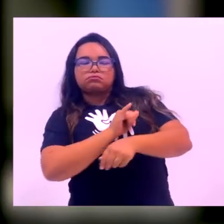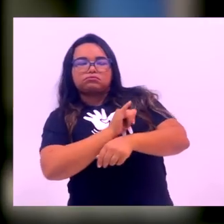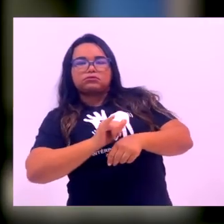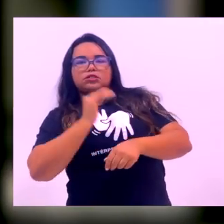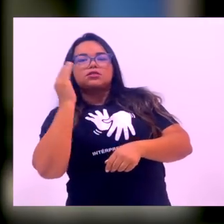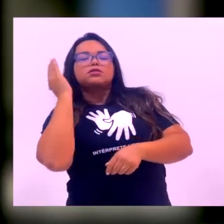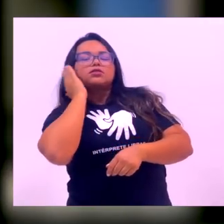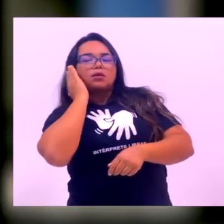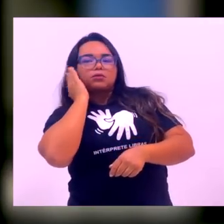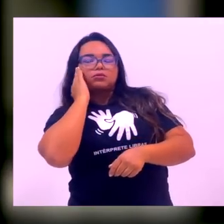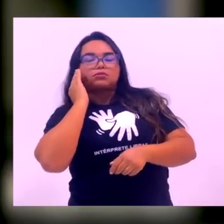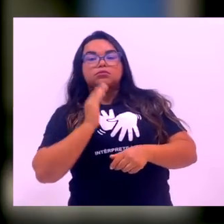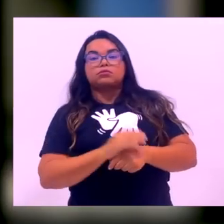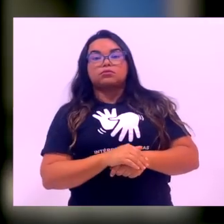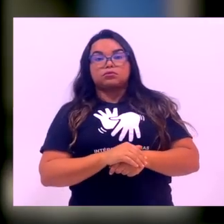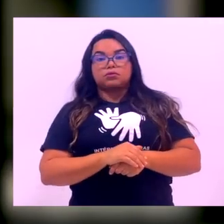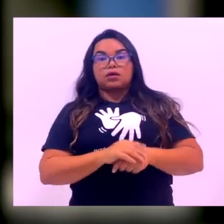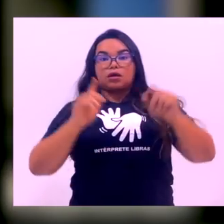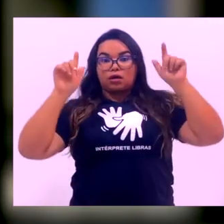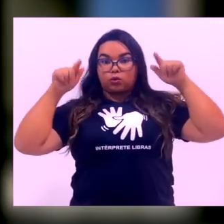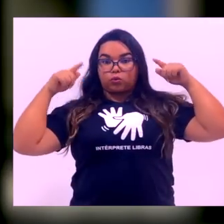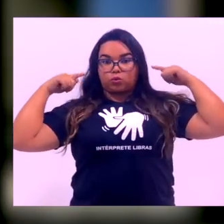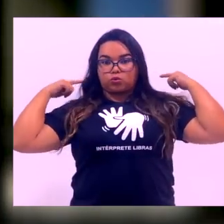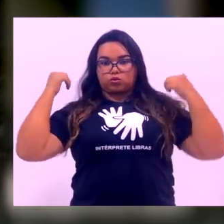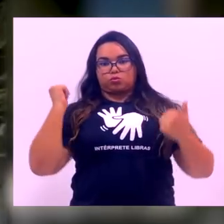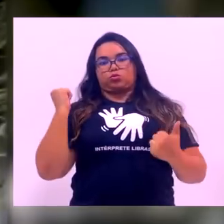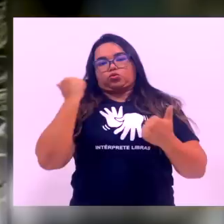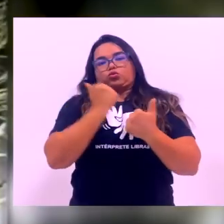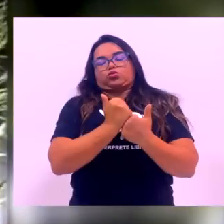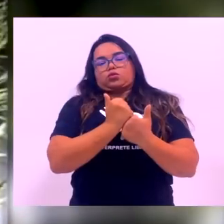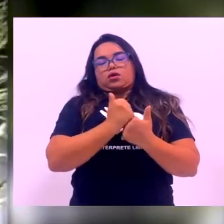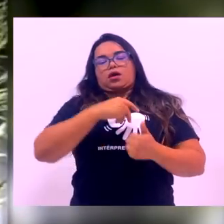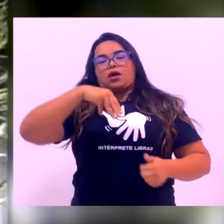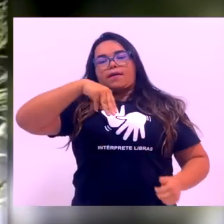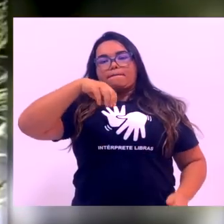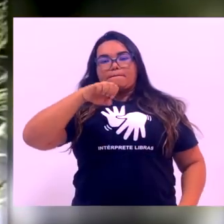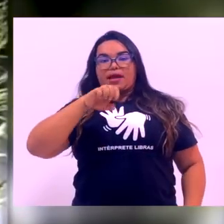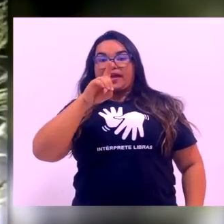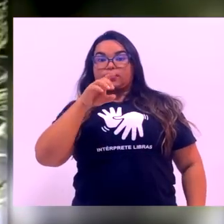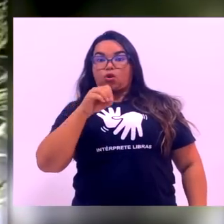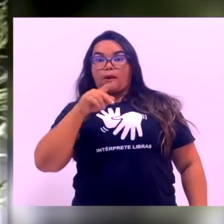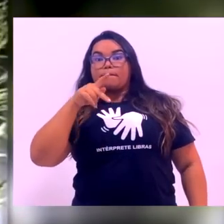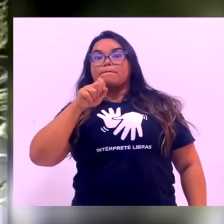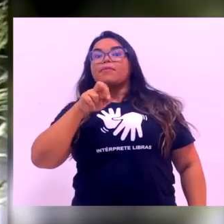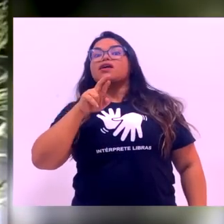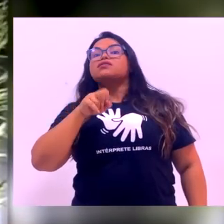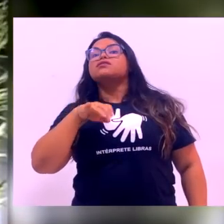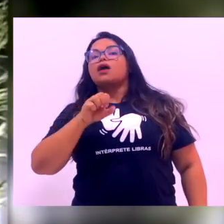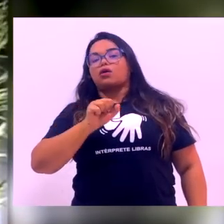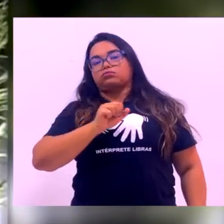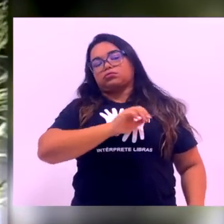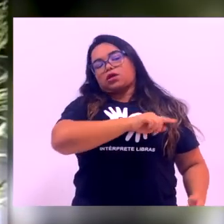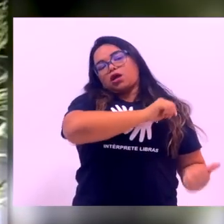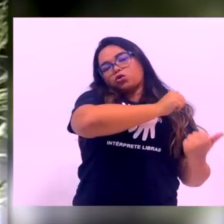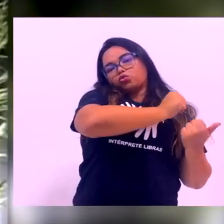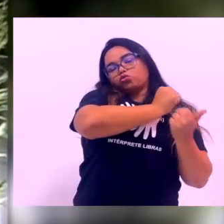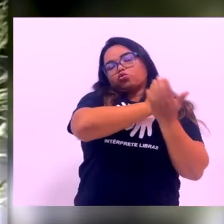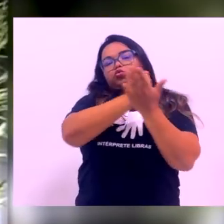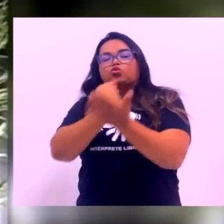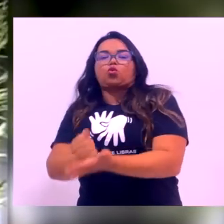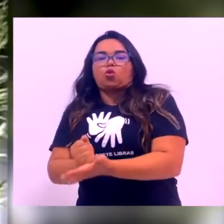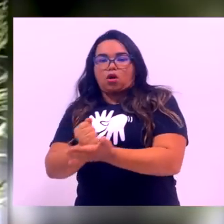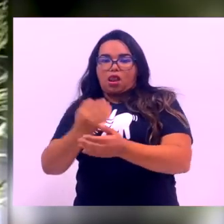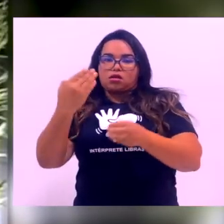ele sabia exatamente o que fazer. Portanto, o Império Grego veio depois do Império Medo-Persa. O Império